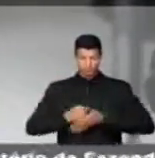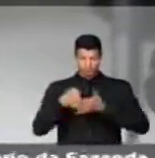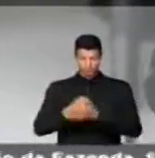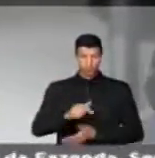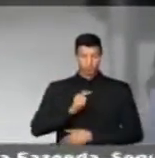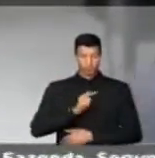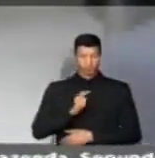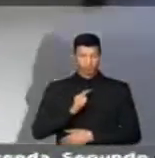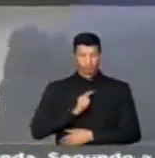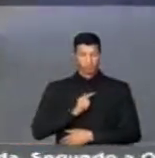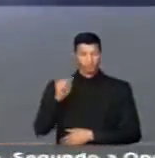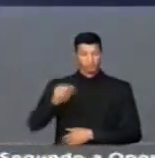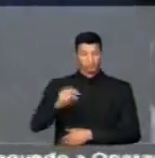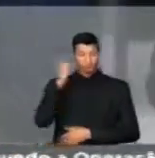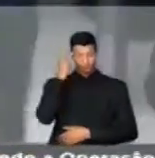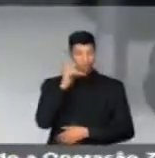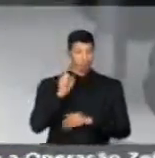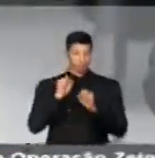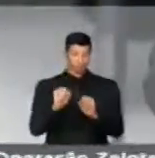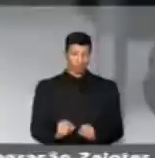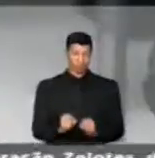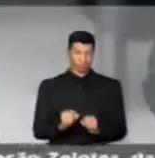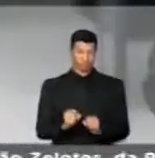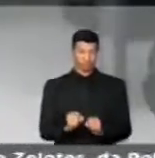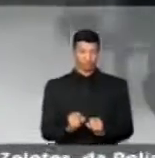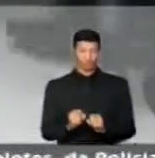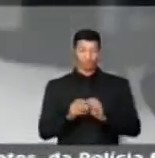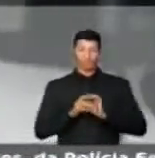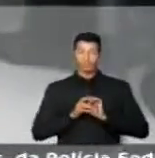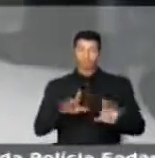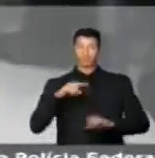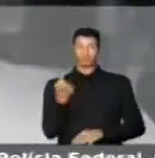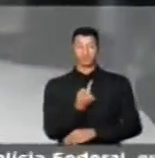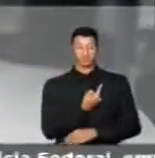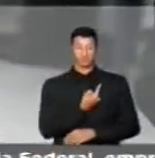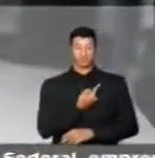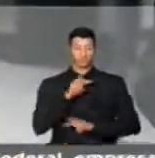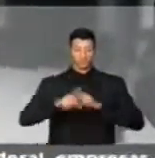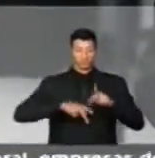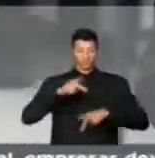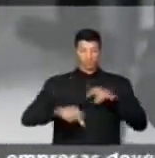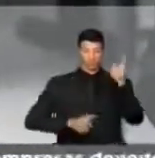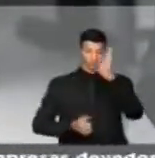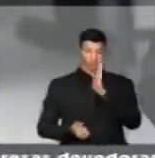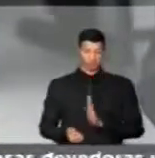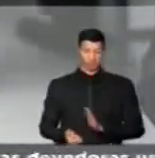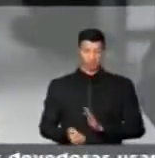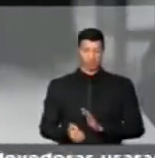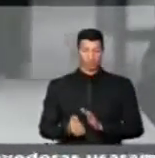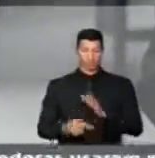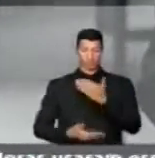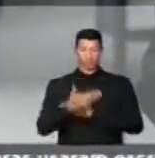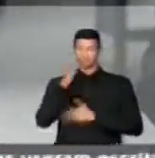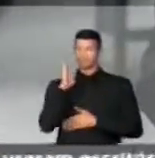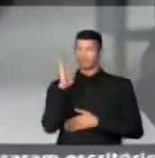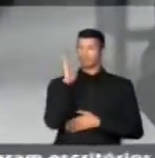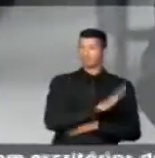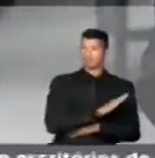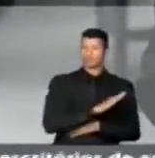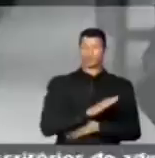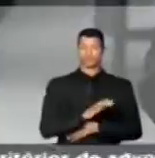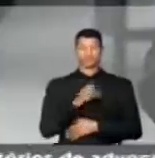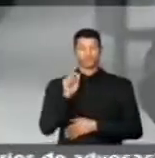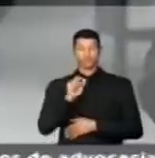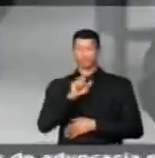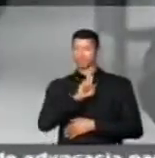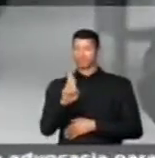que tiveste aí para poder livrarmos o povo brasileiro desse mal